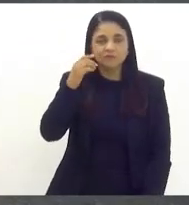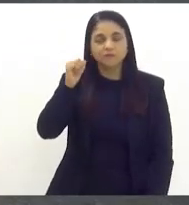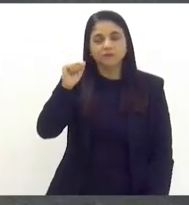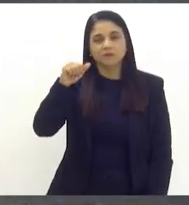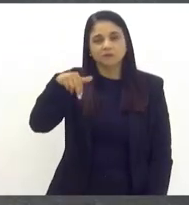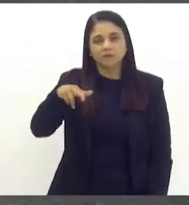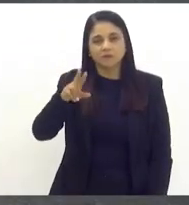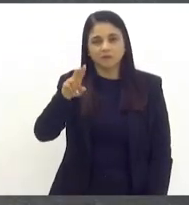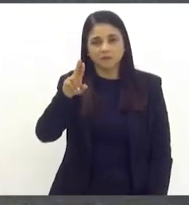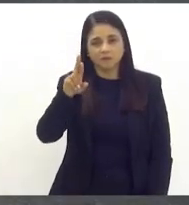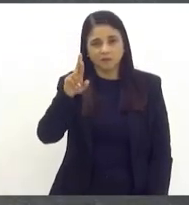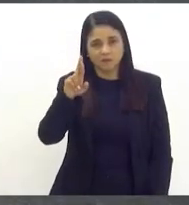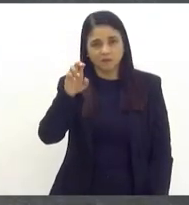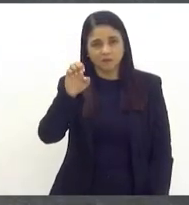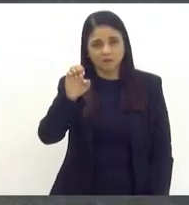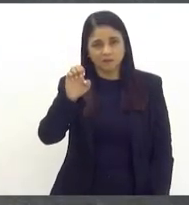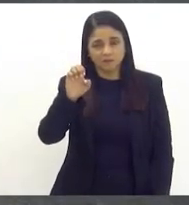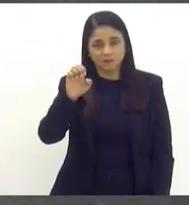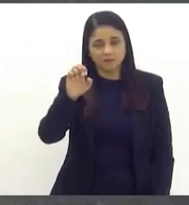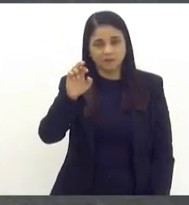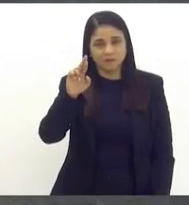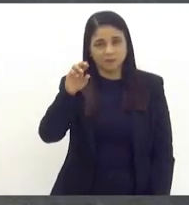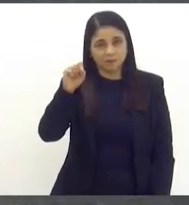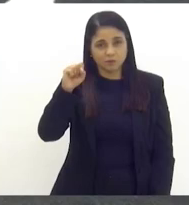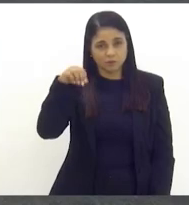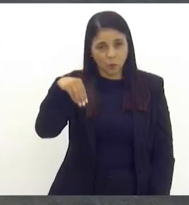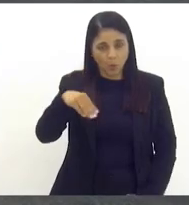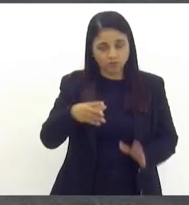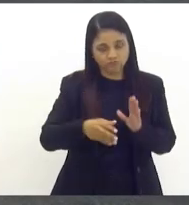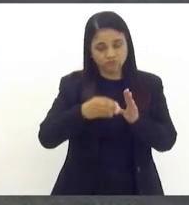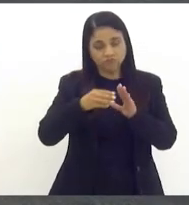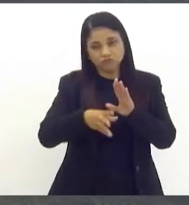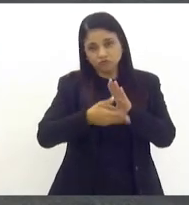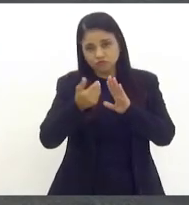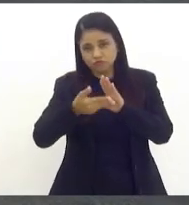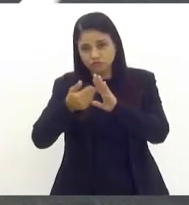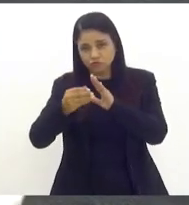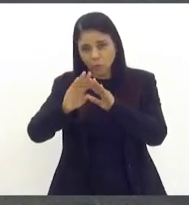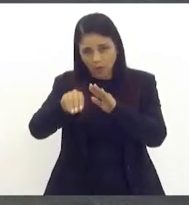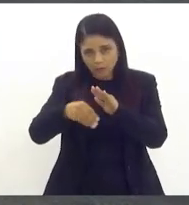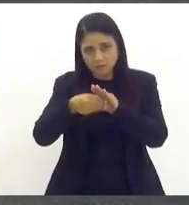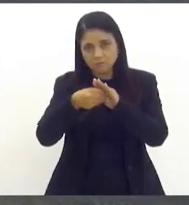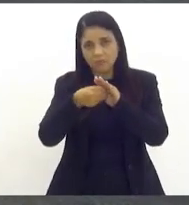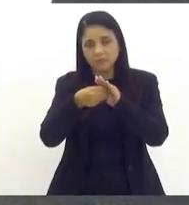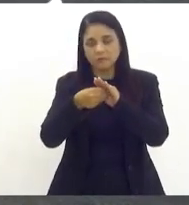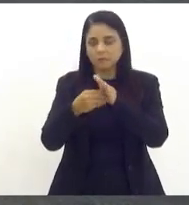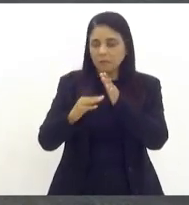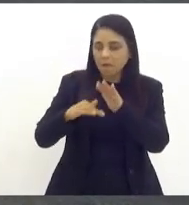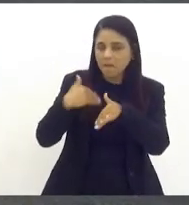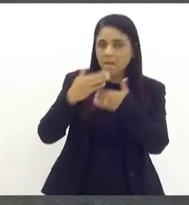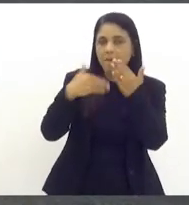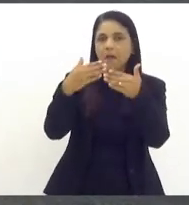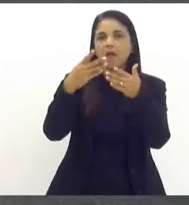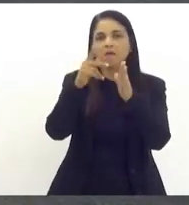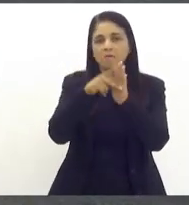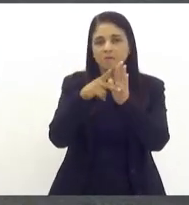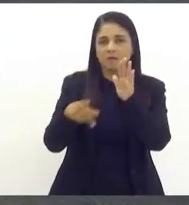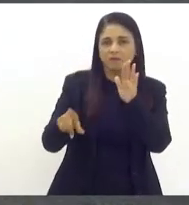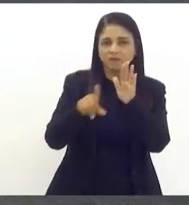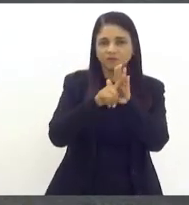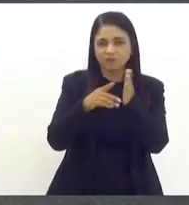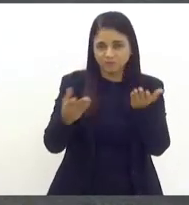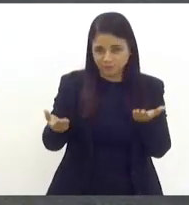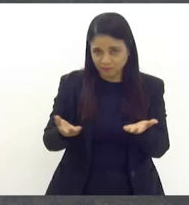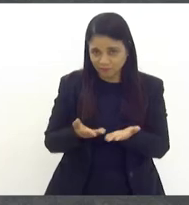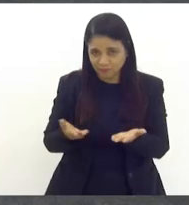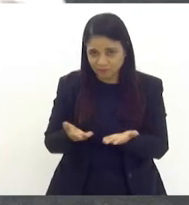Moraes por ter tirado suas emendas a gente poder estar avançando nesse projeto na data